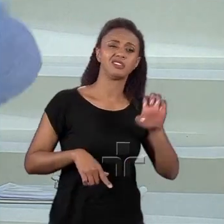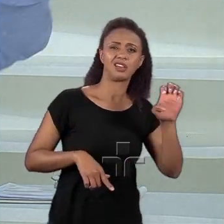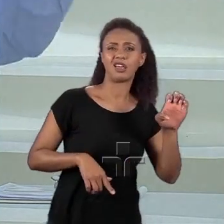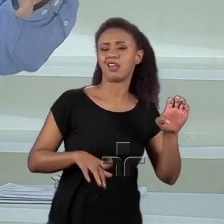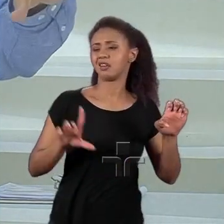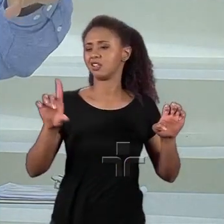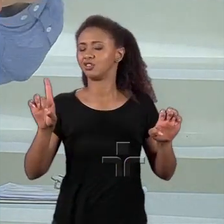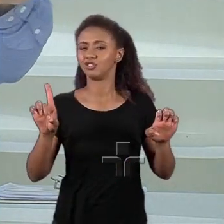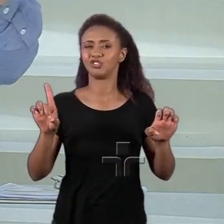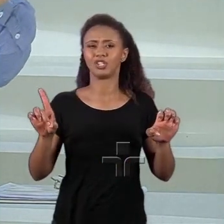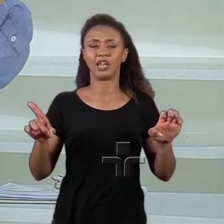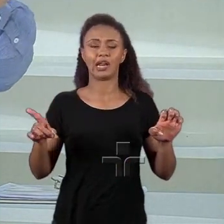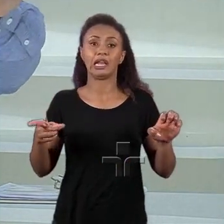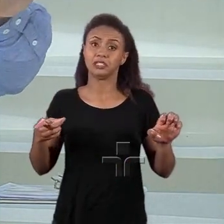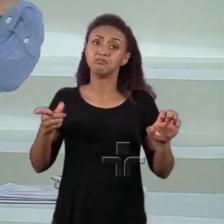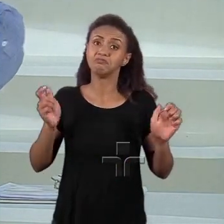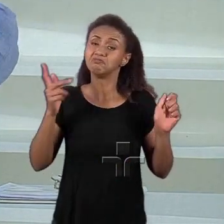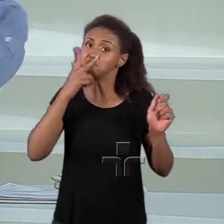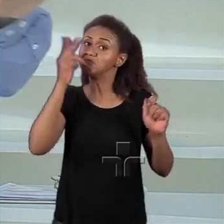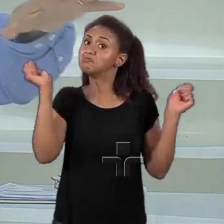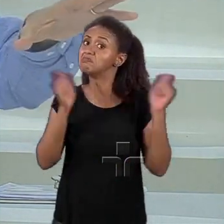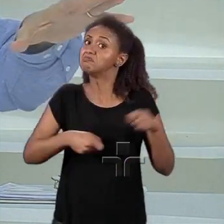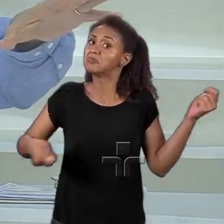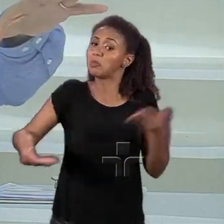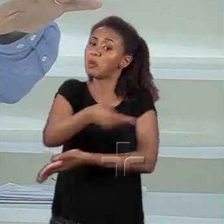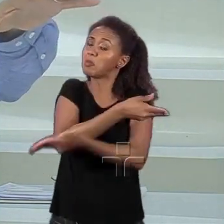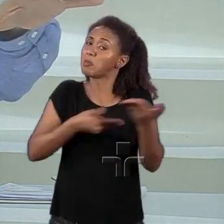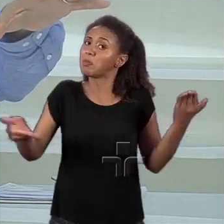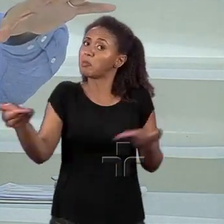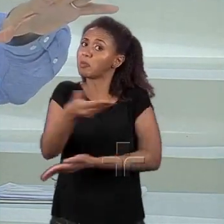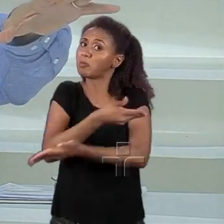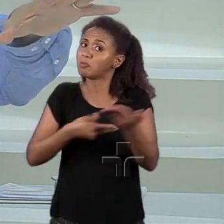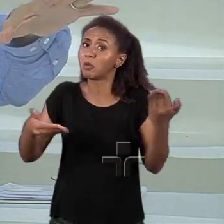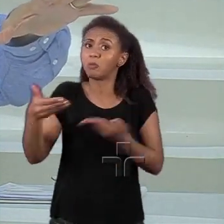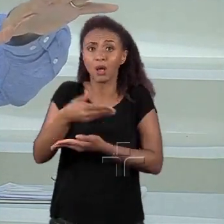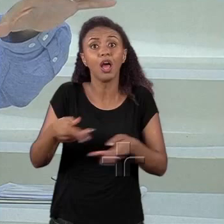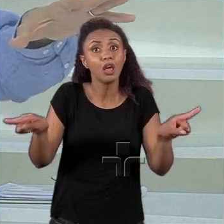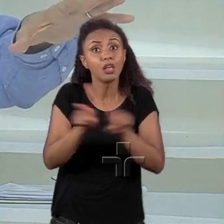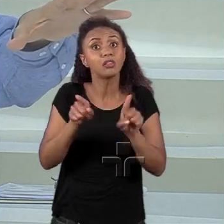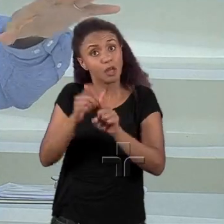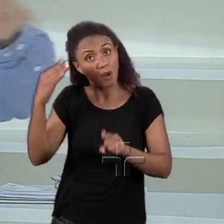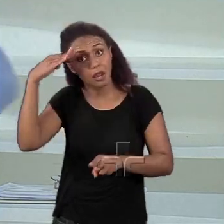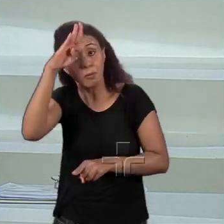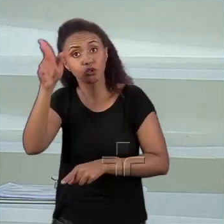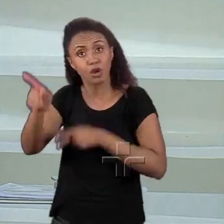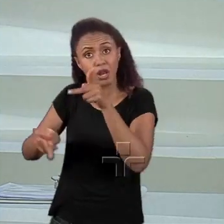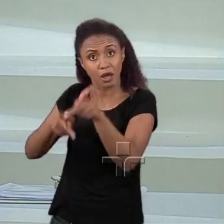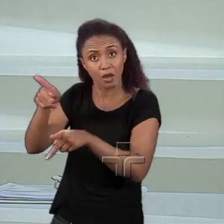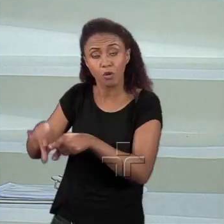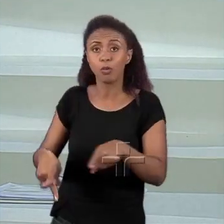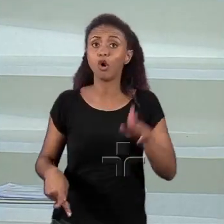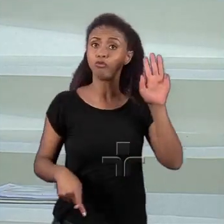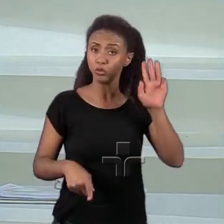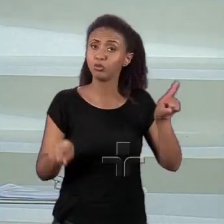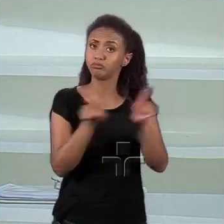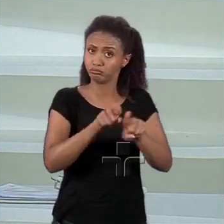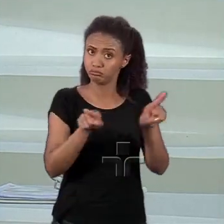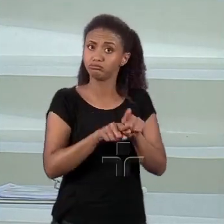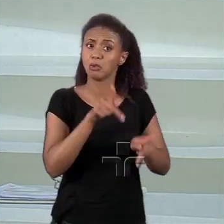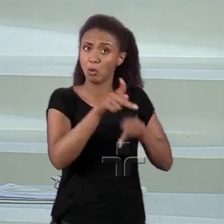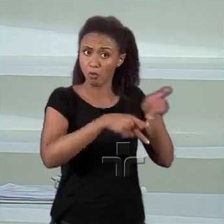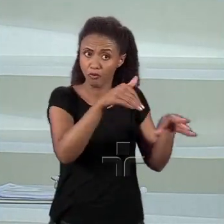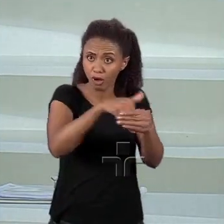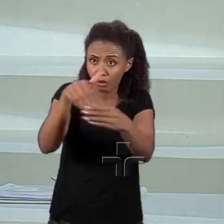até dialogar com os setores mais moderados dos dois lados, do Bolsonaro e do Lula. Portanto, vocês que ainda